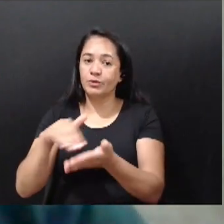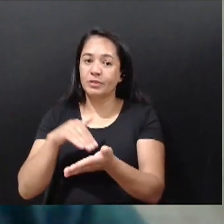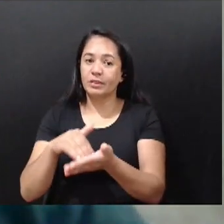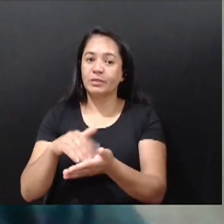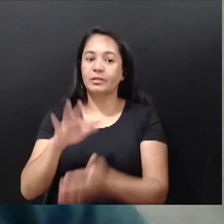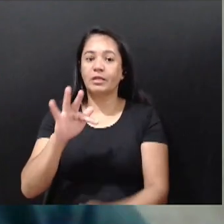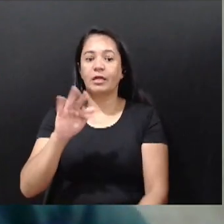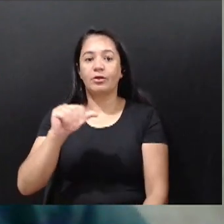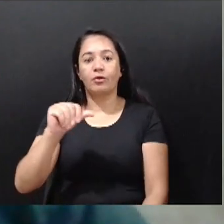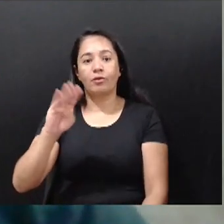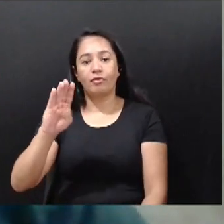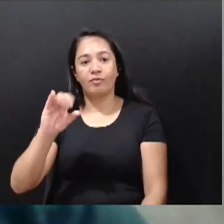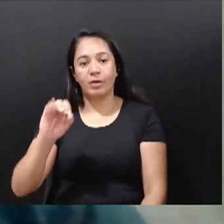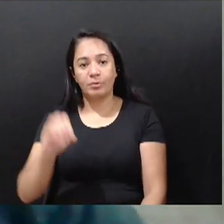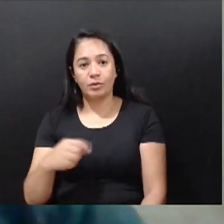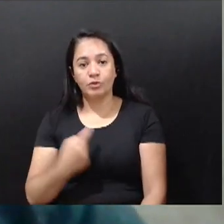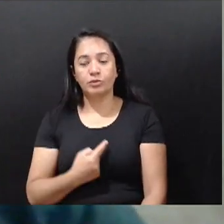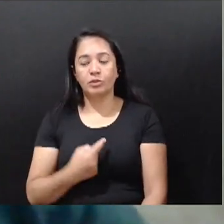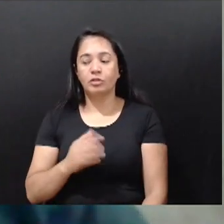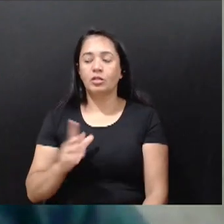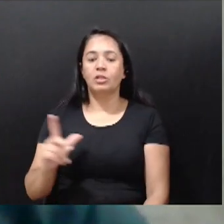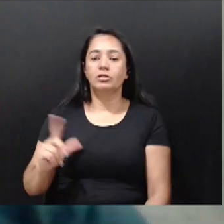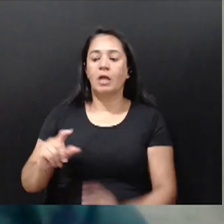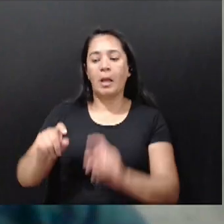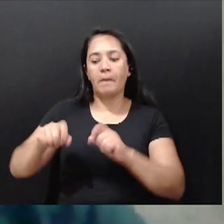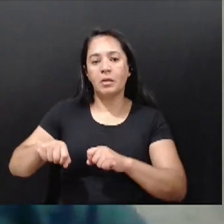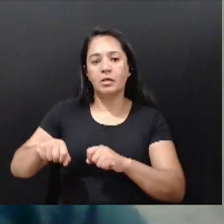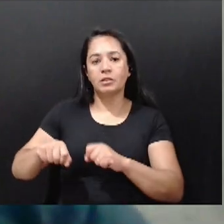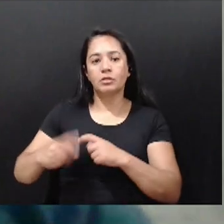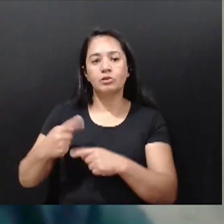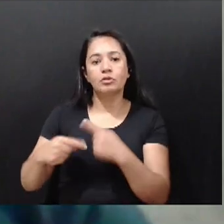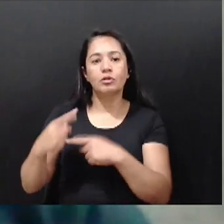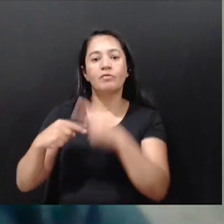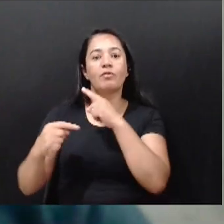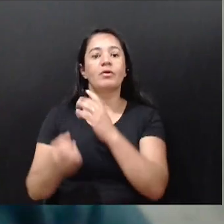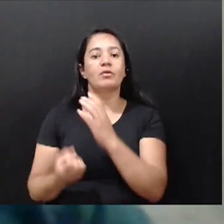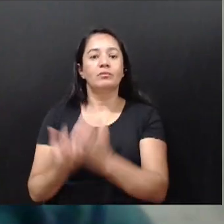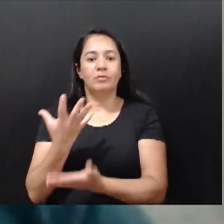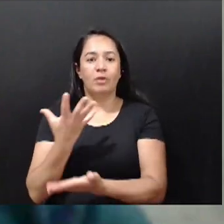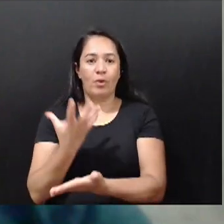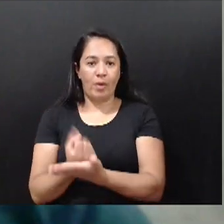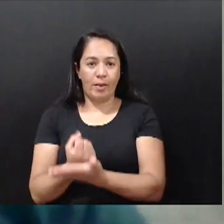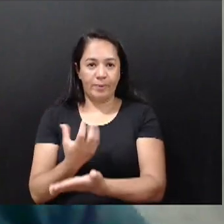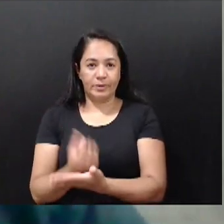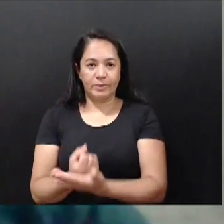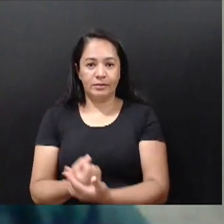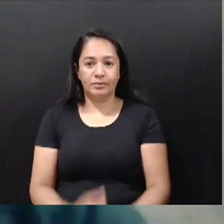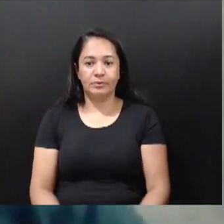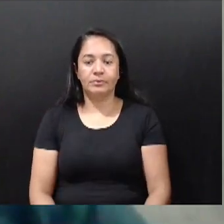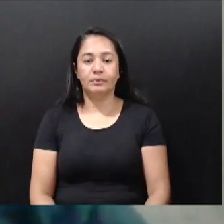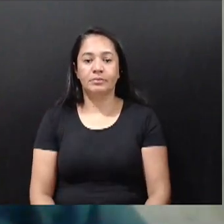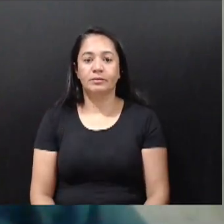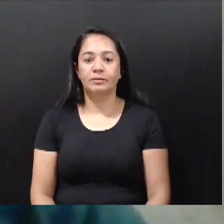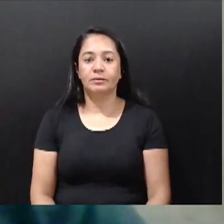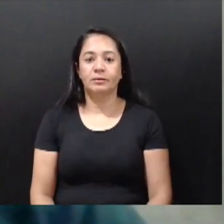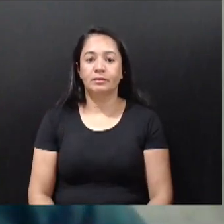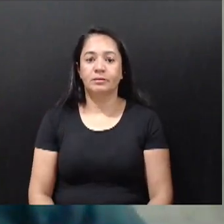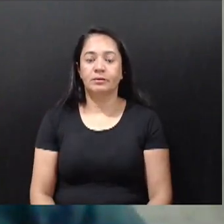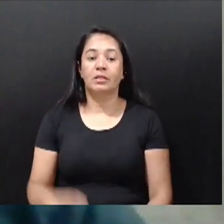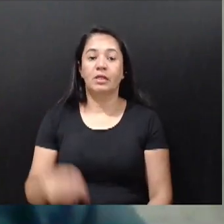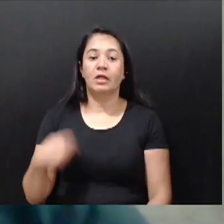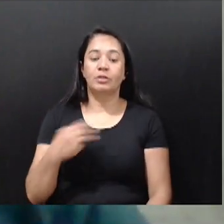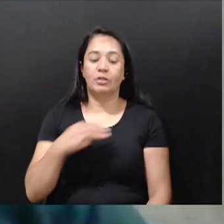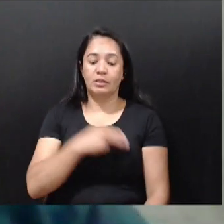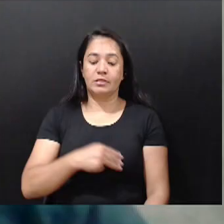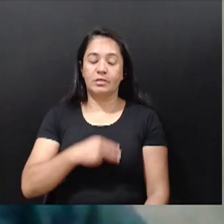know-how ali, né, a capacidade para poder desenvolver esse aplicativo. Afinal de contas, né, a nossa missão é fornecer tecnologia